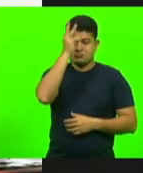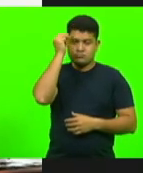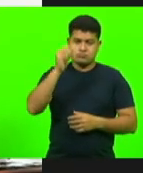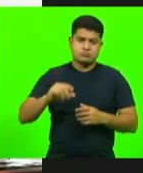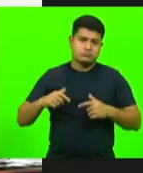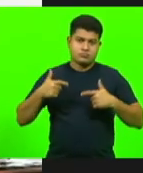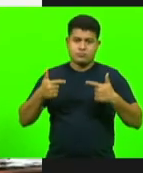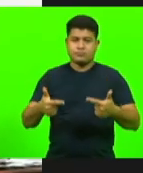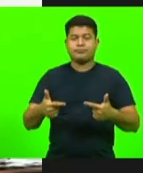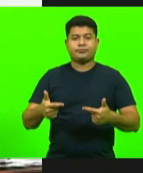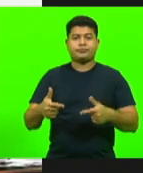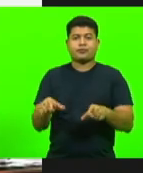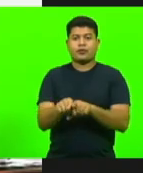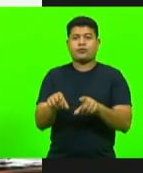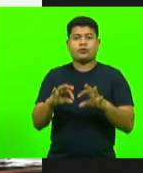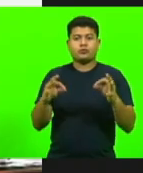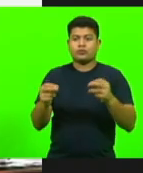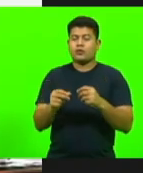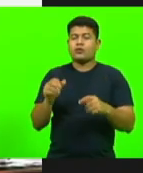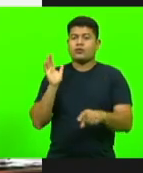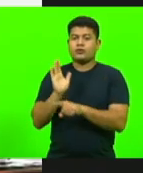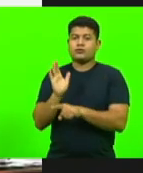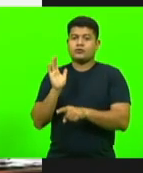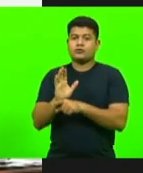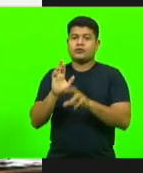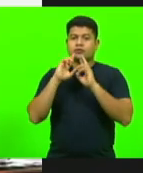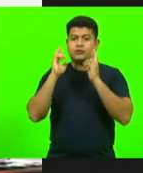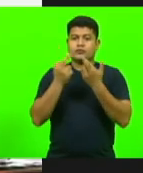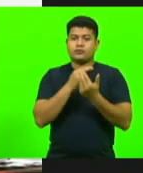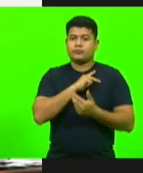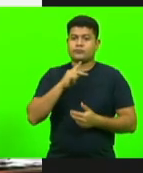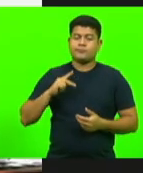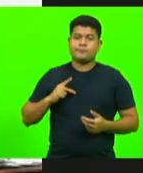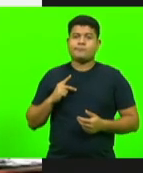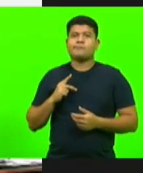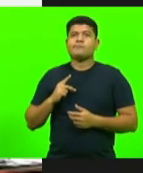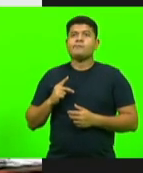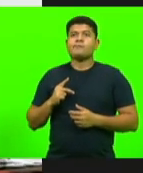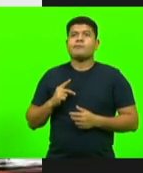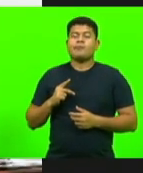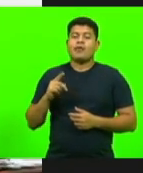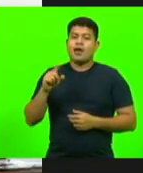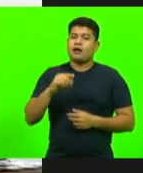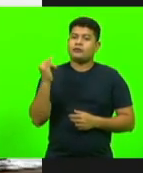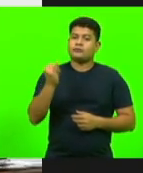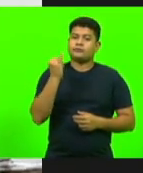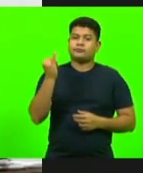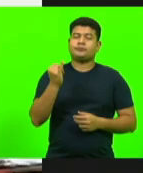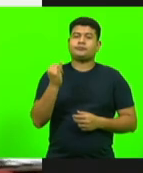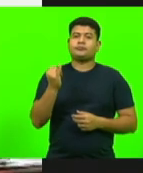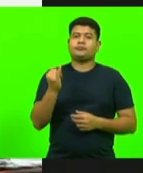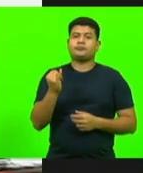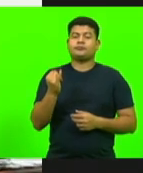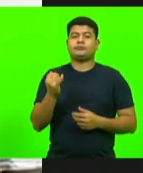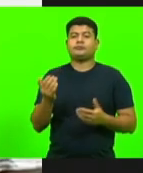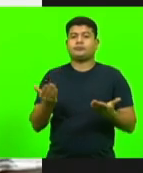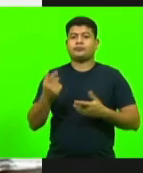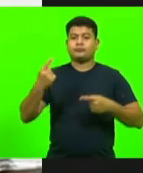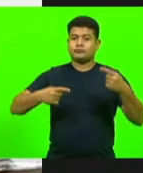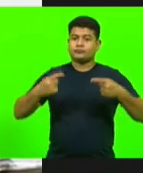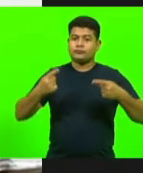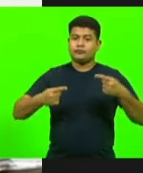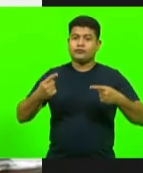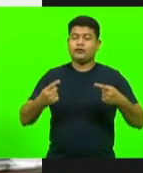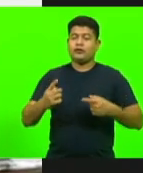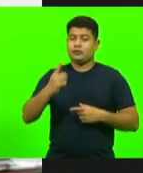ajudaram a realização dessa audiência pública o importância é de suma importância para fazer um são os